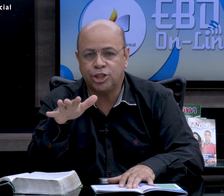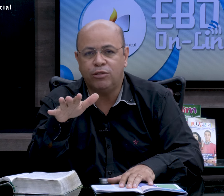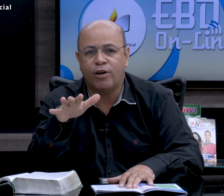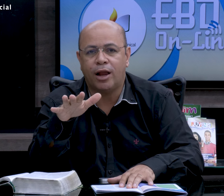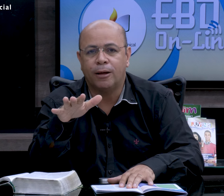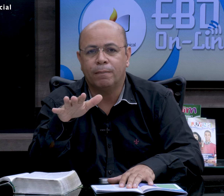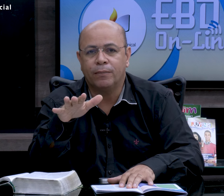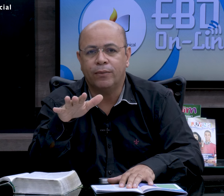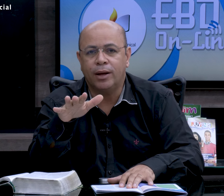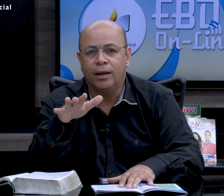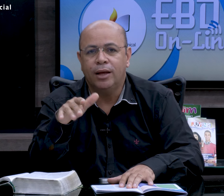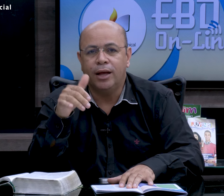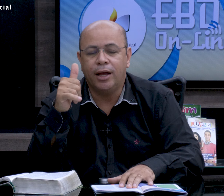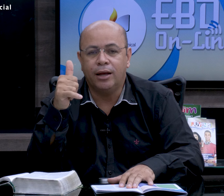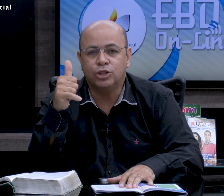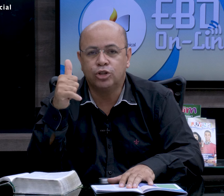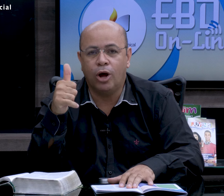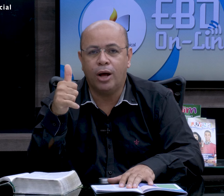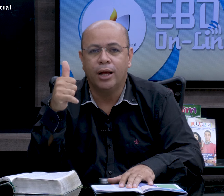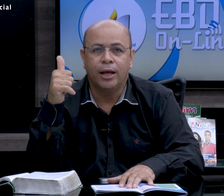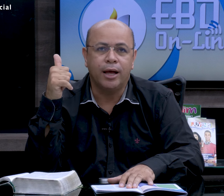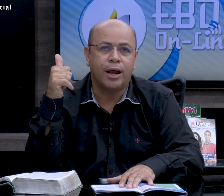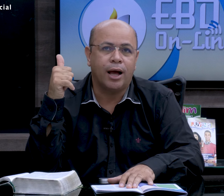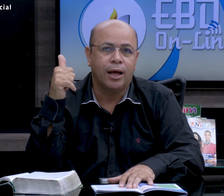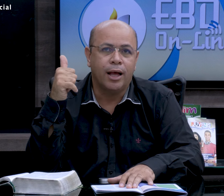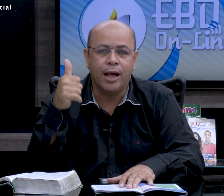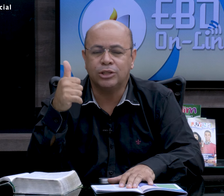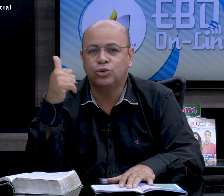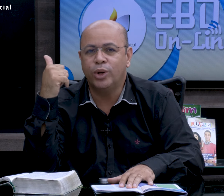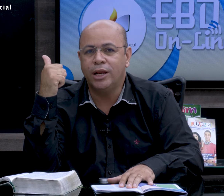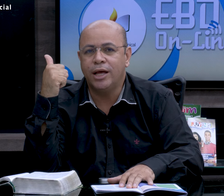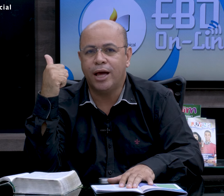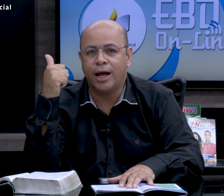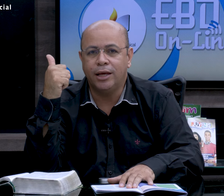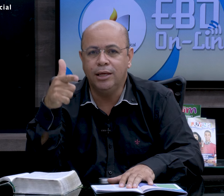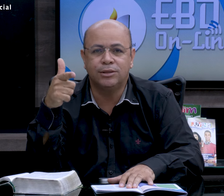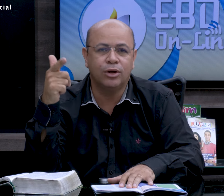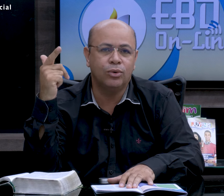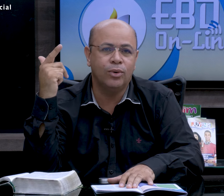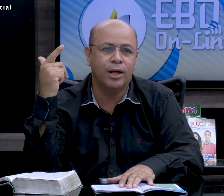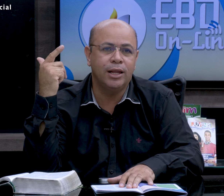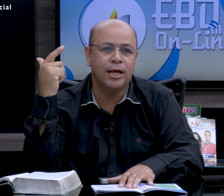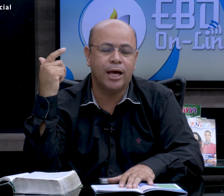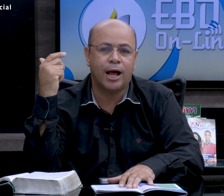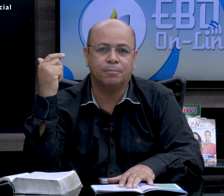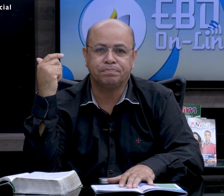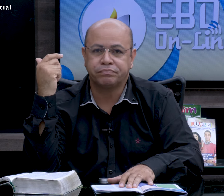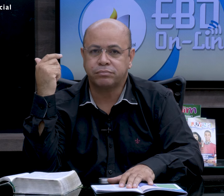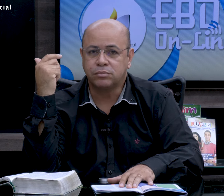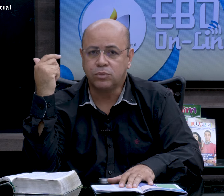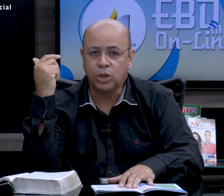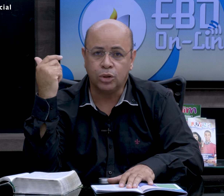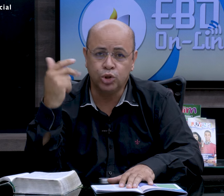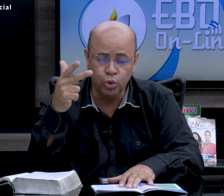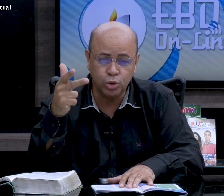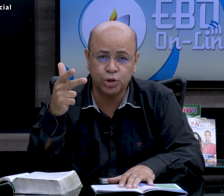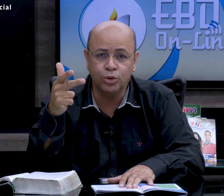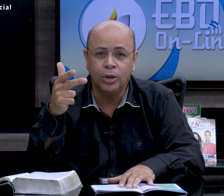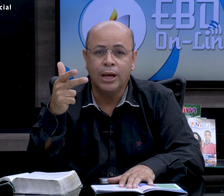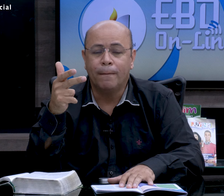que pouca gente fala né é jó era reto ele era íntegro ele era